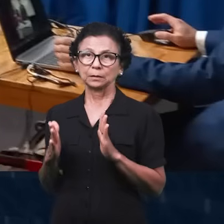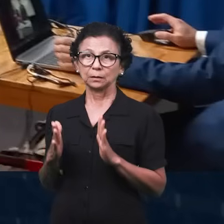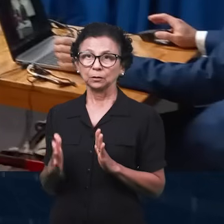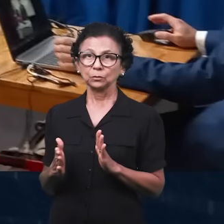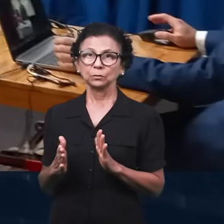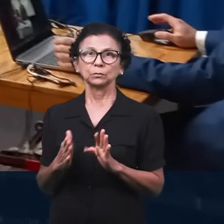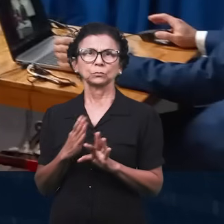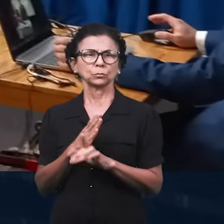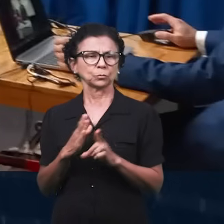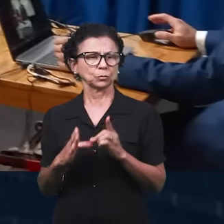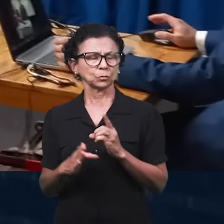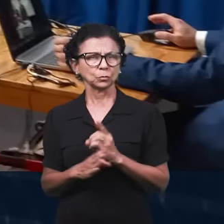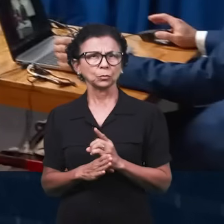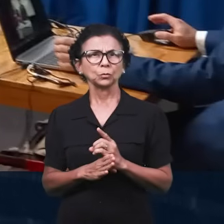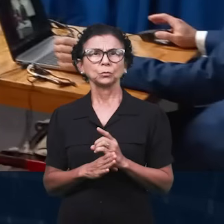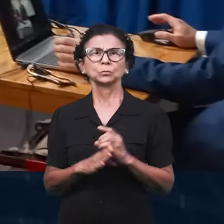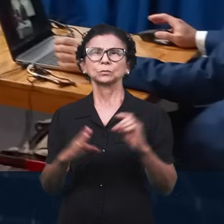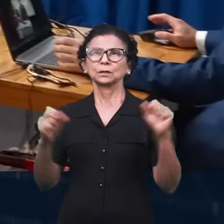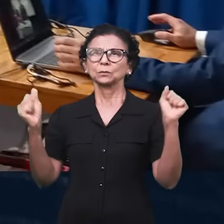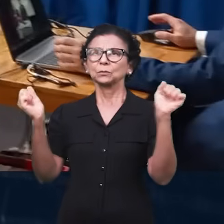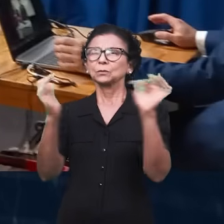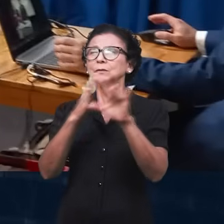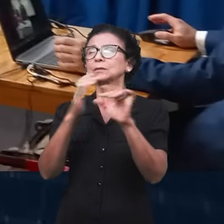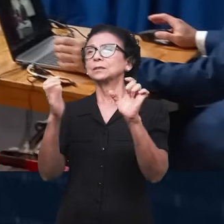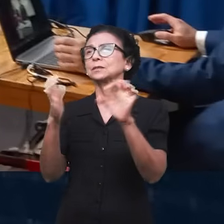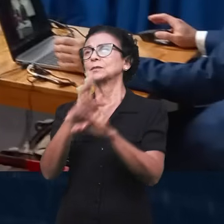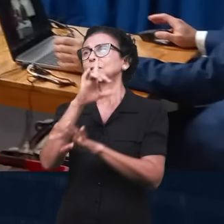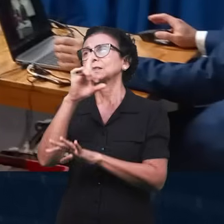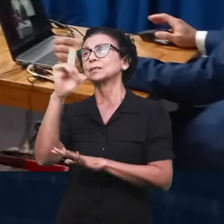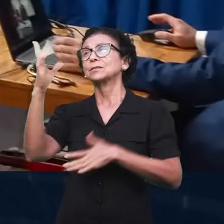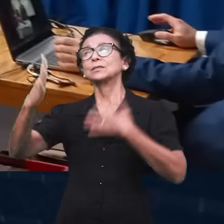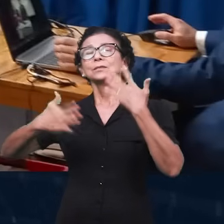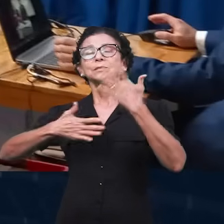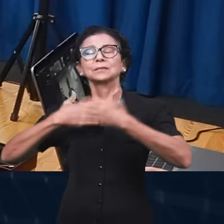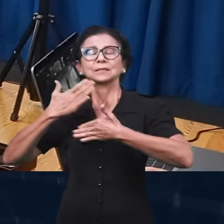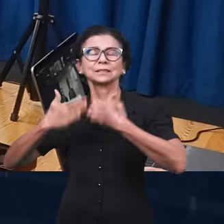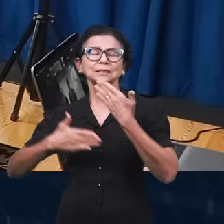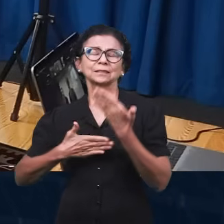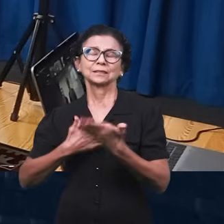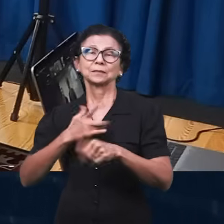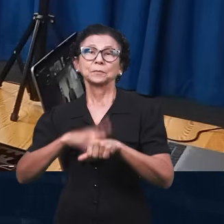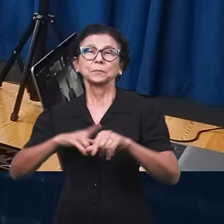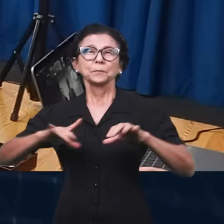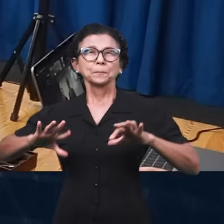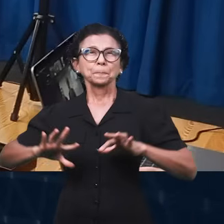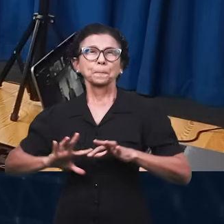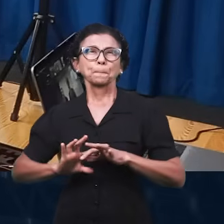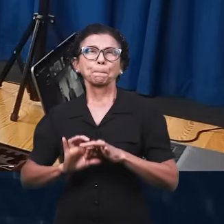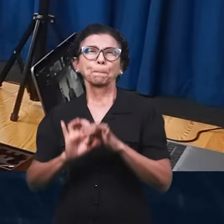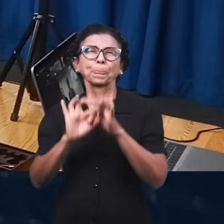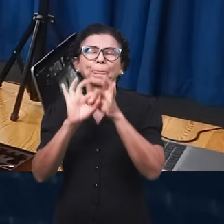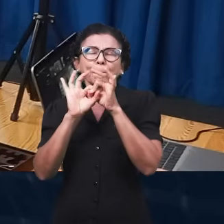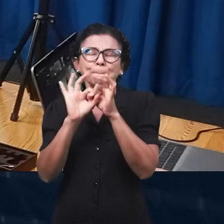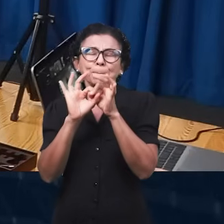igreja glorificou e louvou o Senhor com grande alegria e júbilo. Foi um tempo de comunhão, de quebrantamento e de exaltação ao